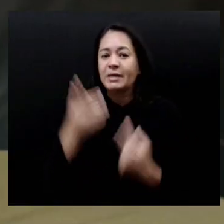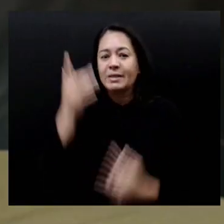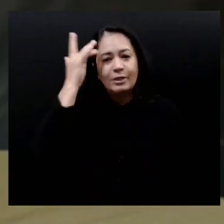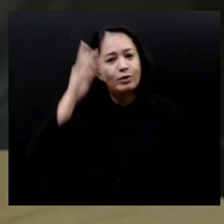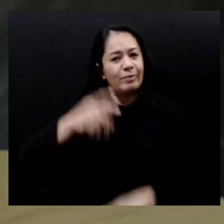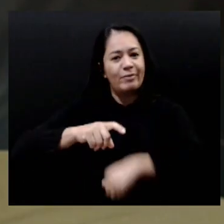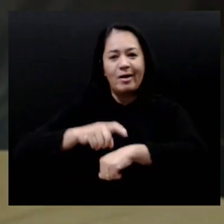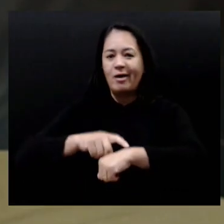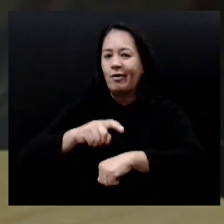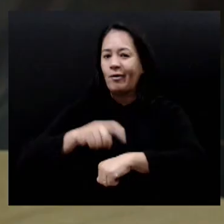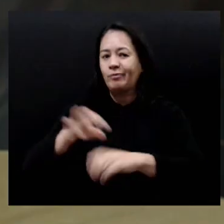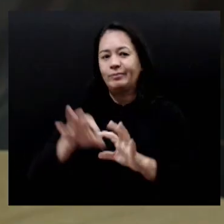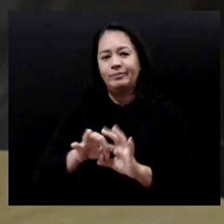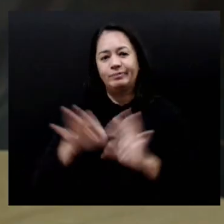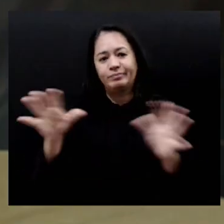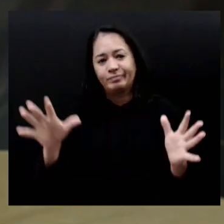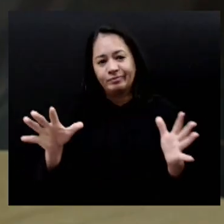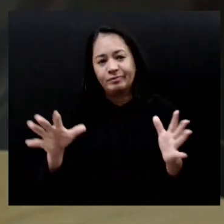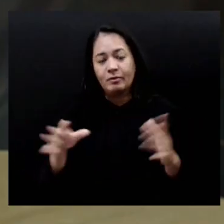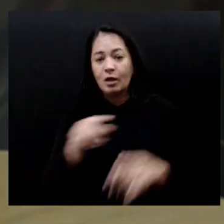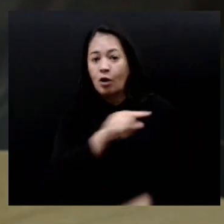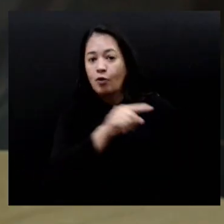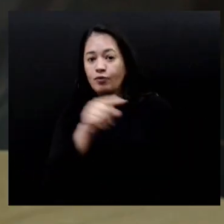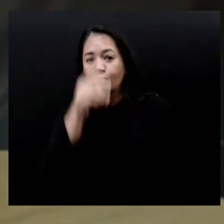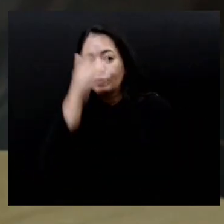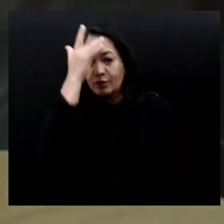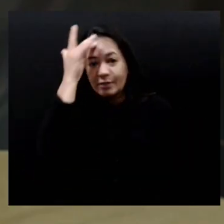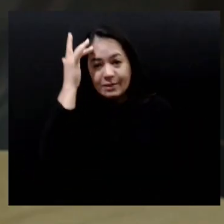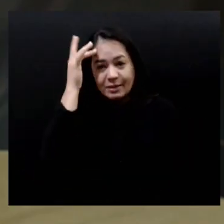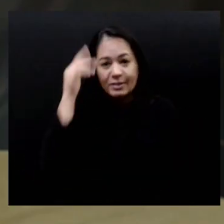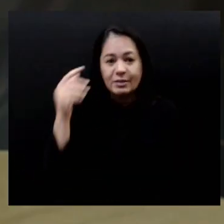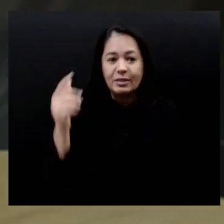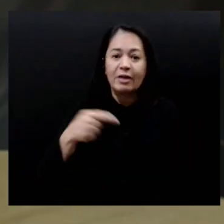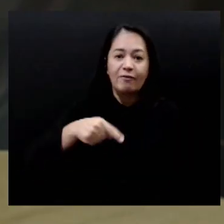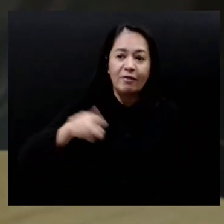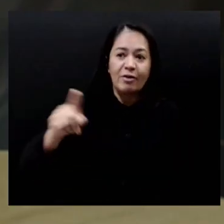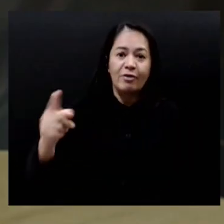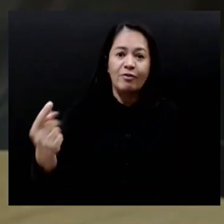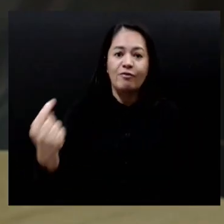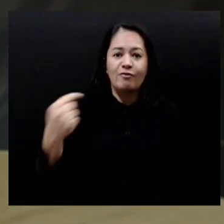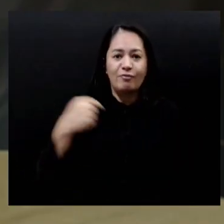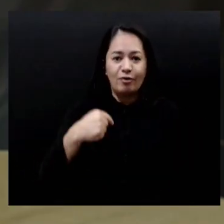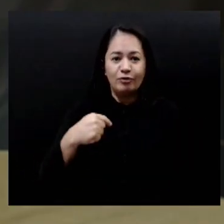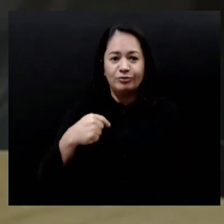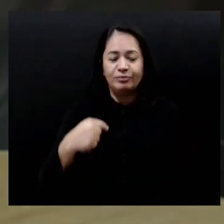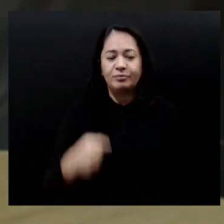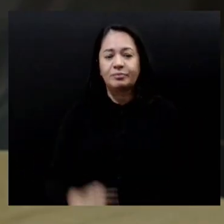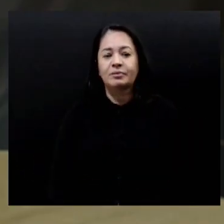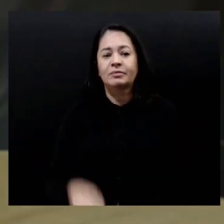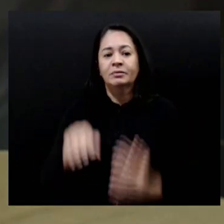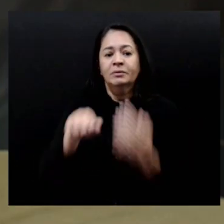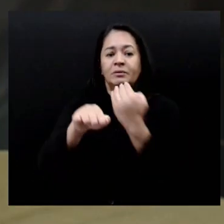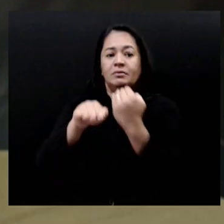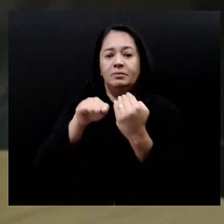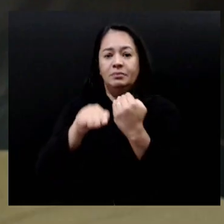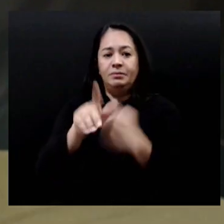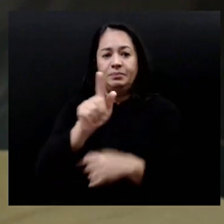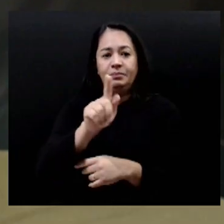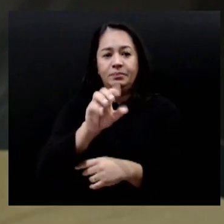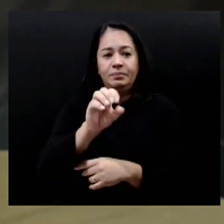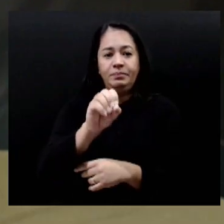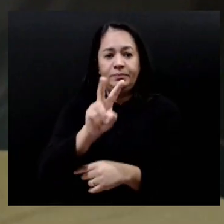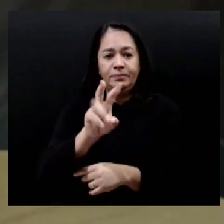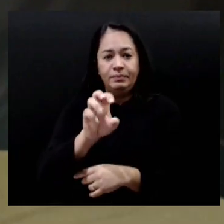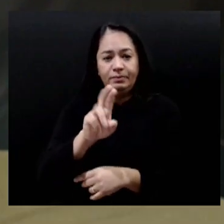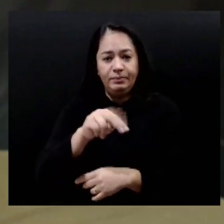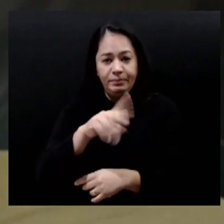pista para quem vai e para quem volta na região, na rodovia, aliás, Governador Adhemar de Barros. A situação